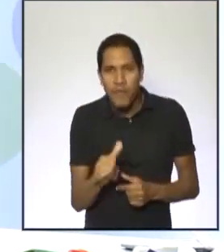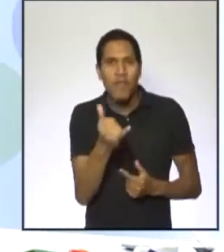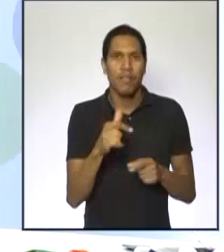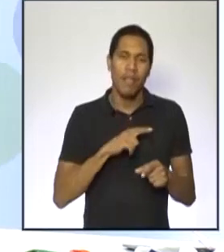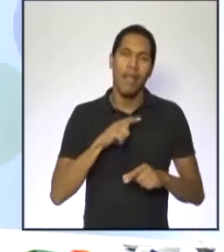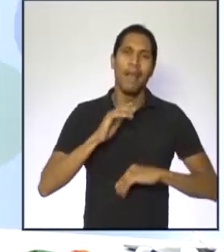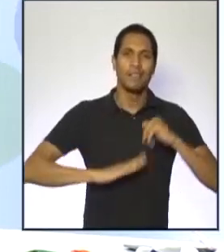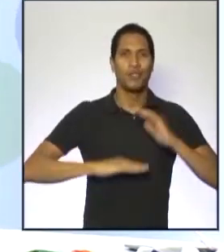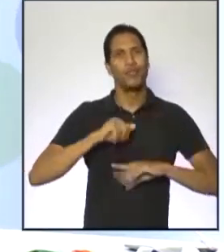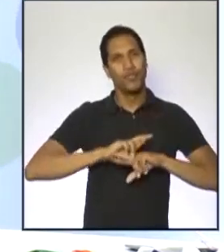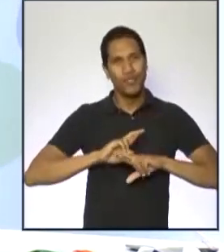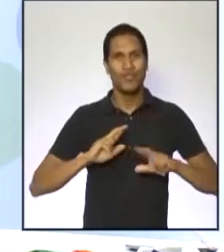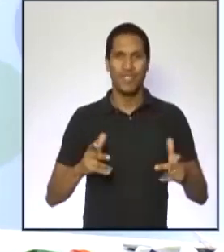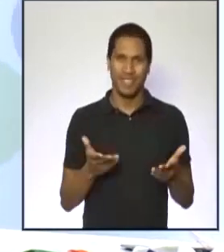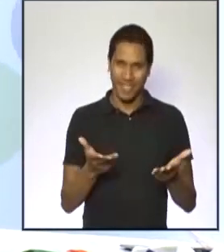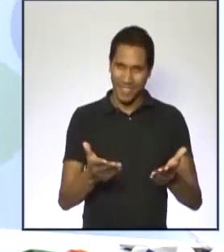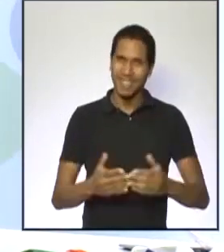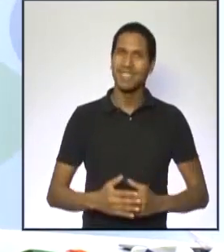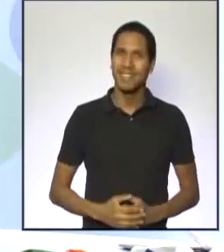atitudes diferenciadas.